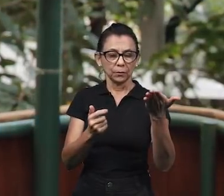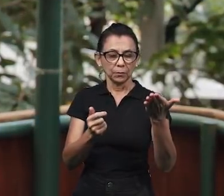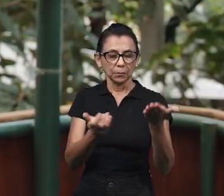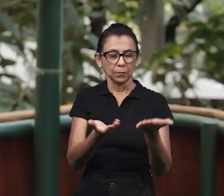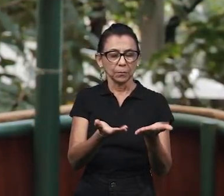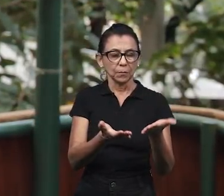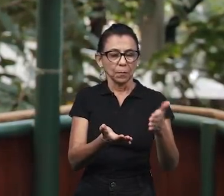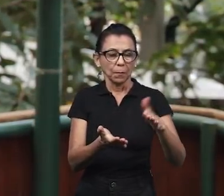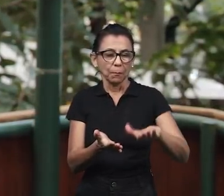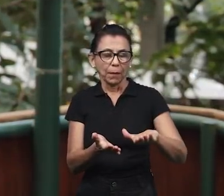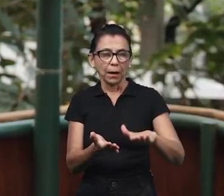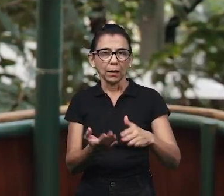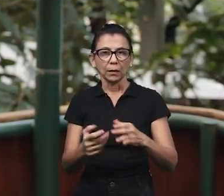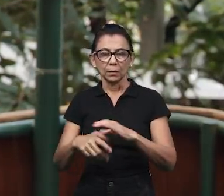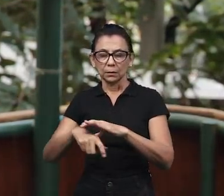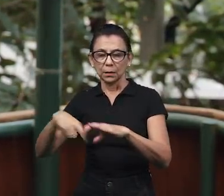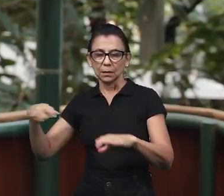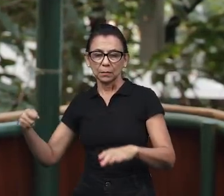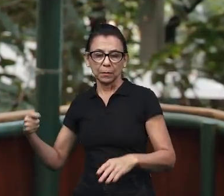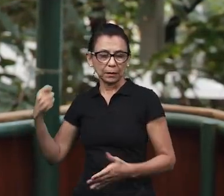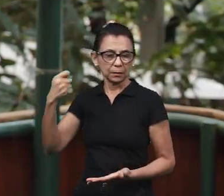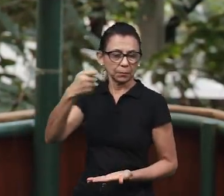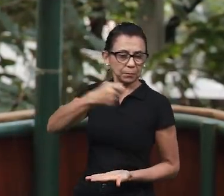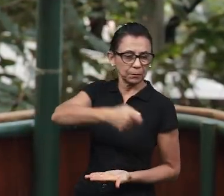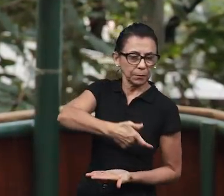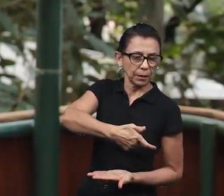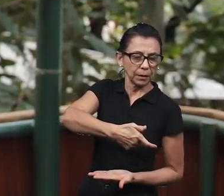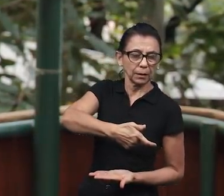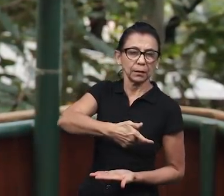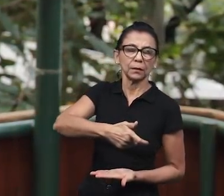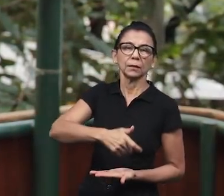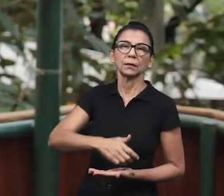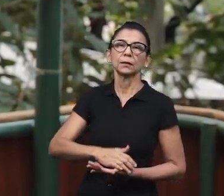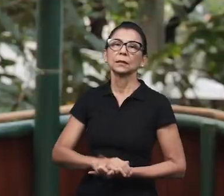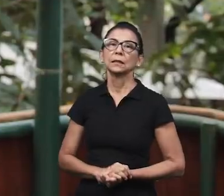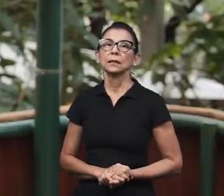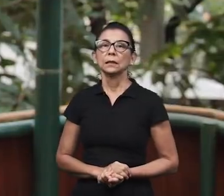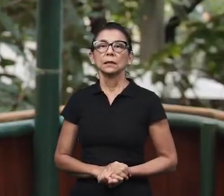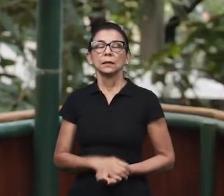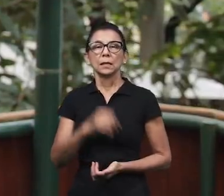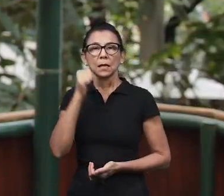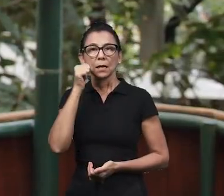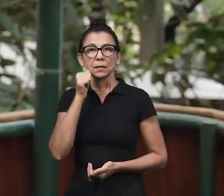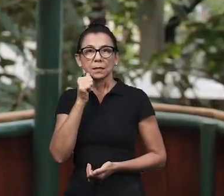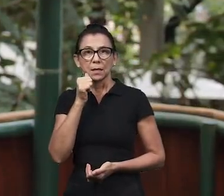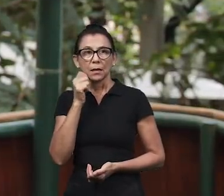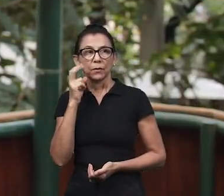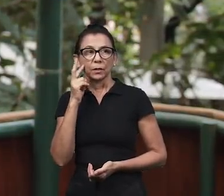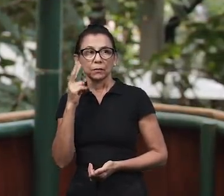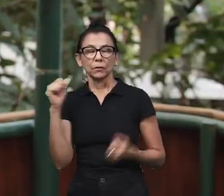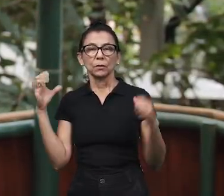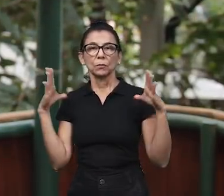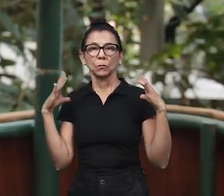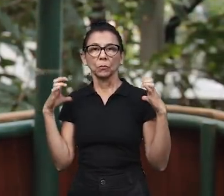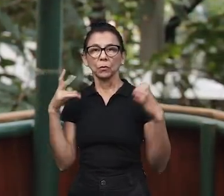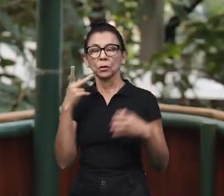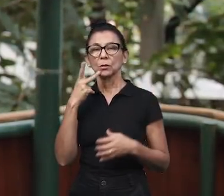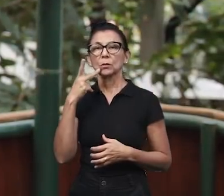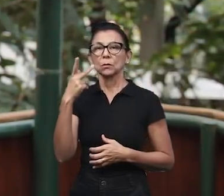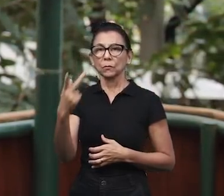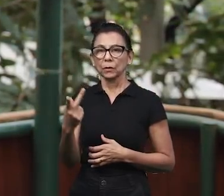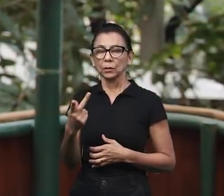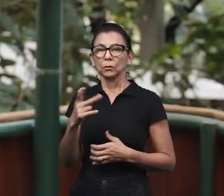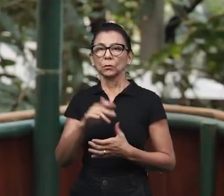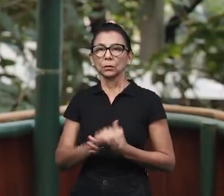estava dizendo para ela que aquele anjo ficaria ali até o final do seminário e qualquer seminarista voluntário que